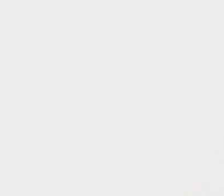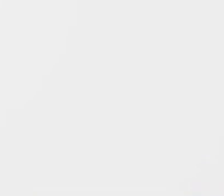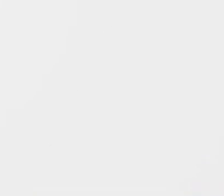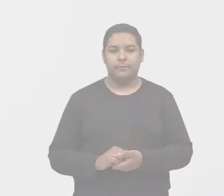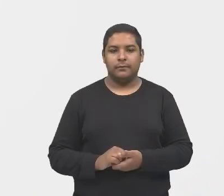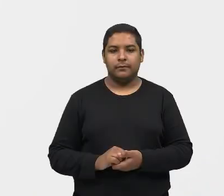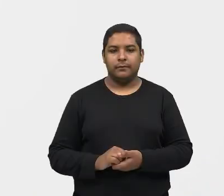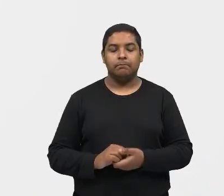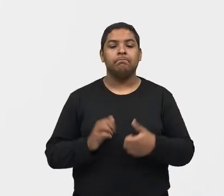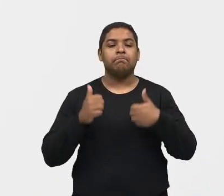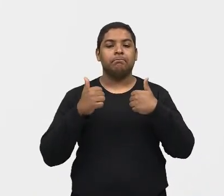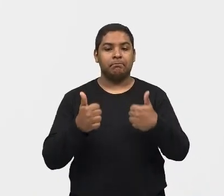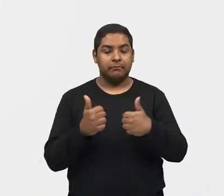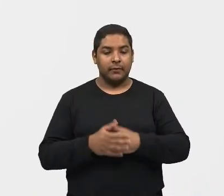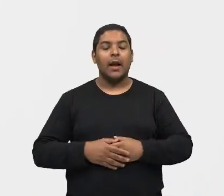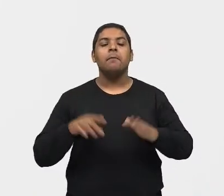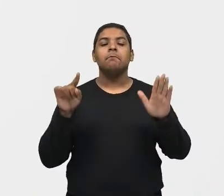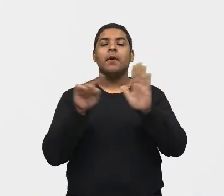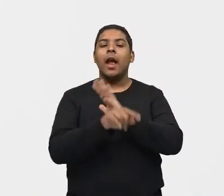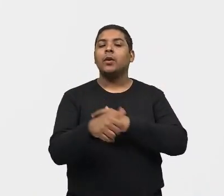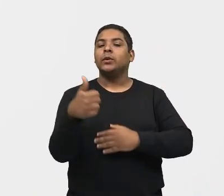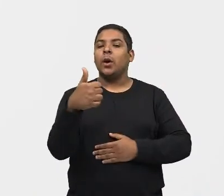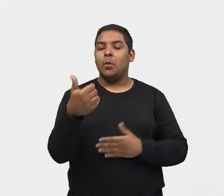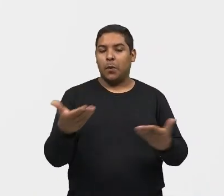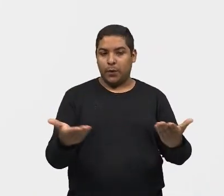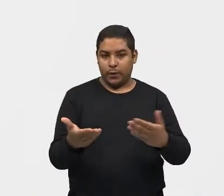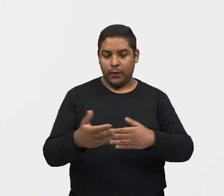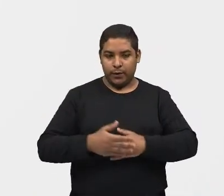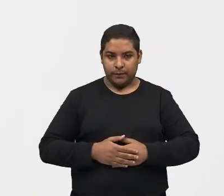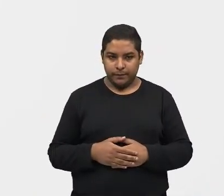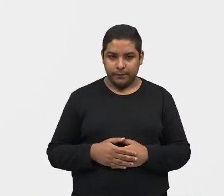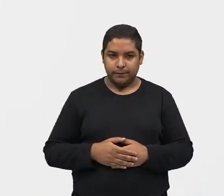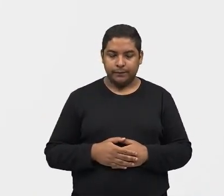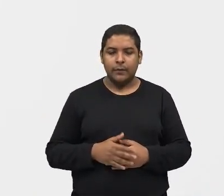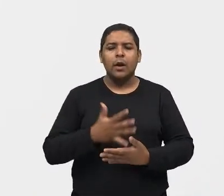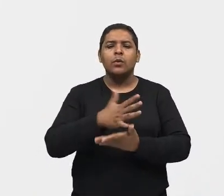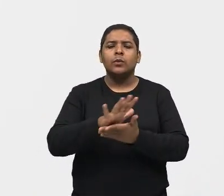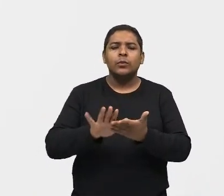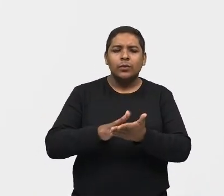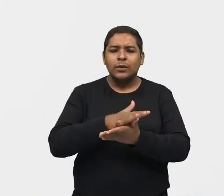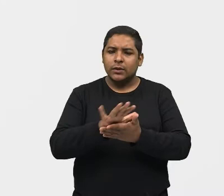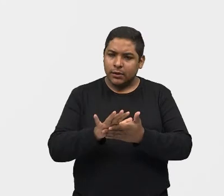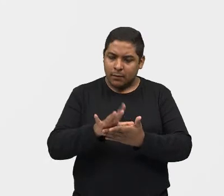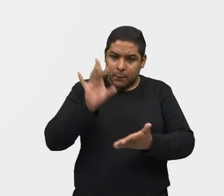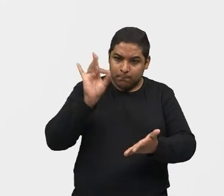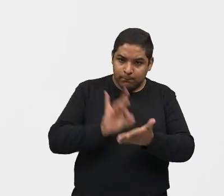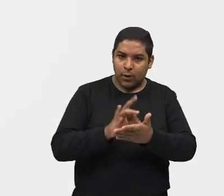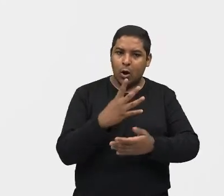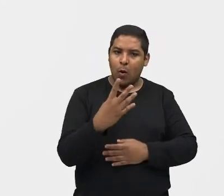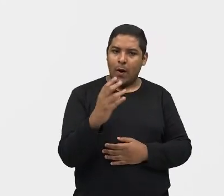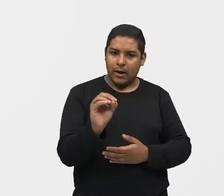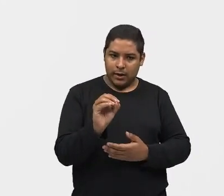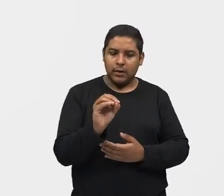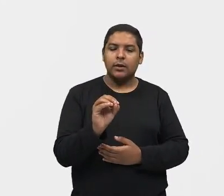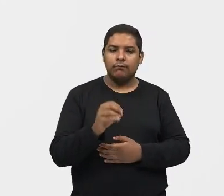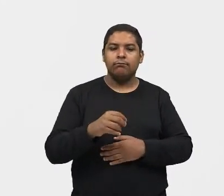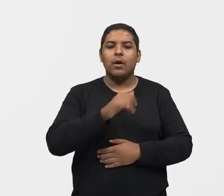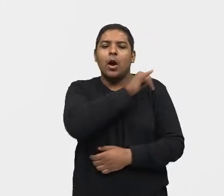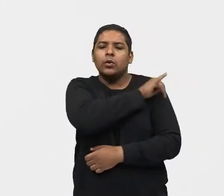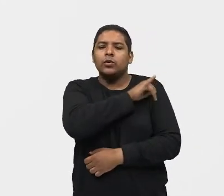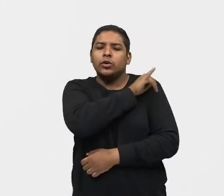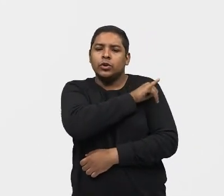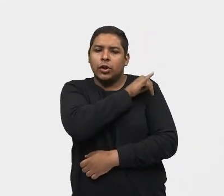Muito bem, vamos para a nossa questão número 1, que diz o seguinte: o samba de gafieira firmou-se na década de 40 no Rio de